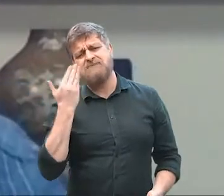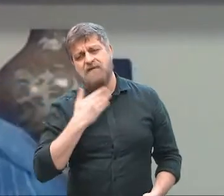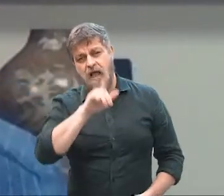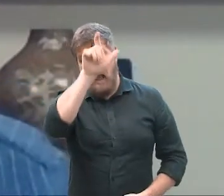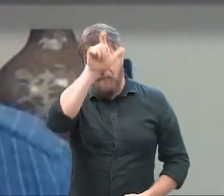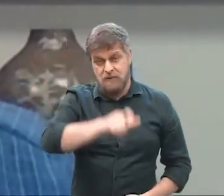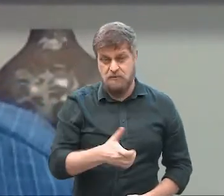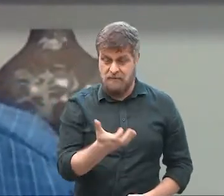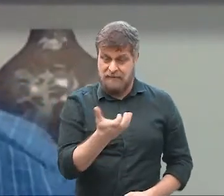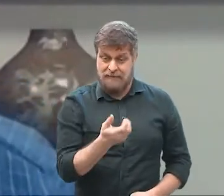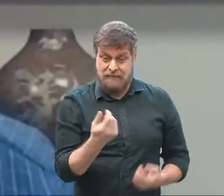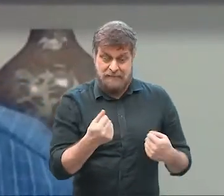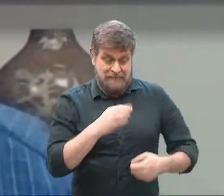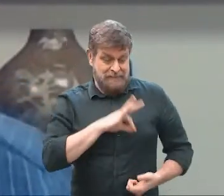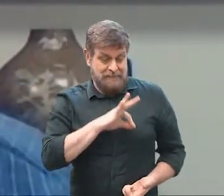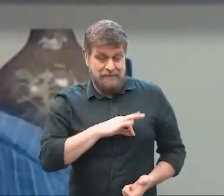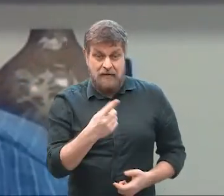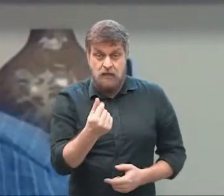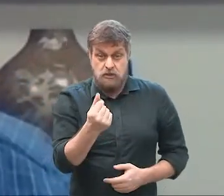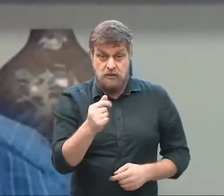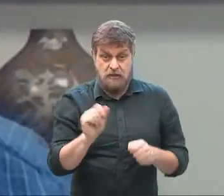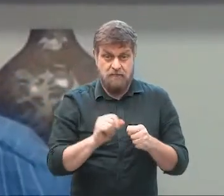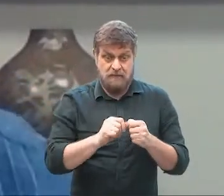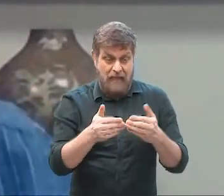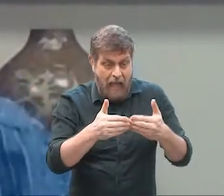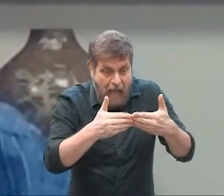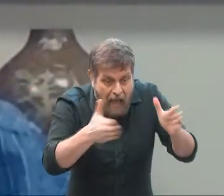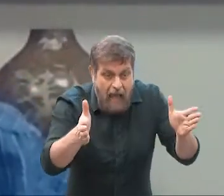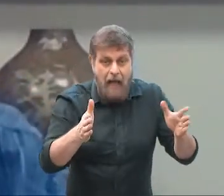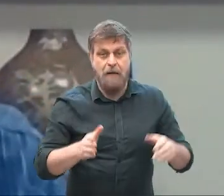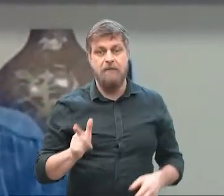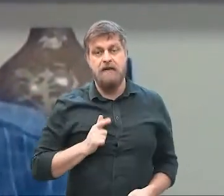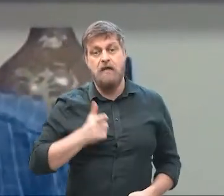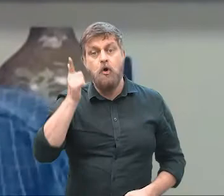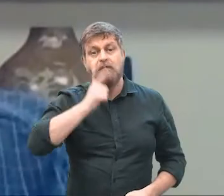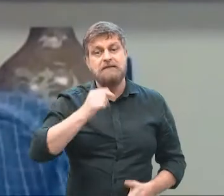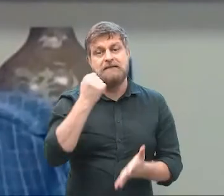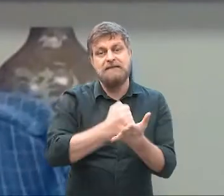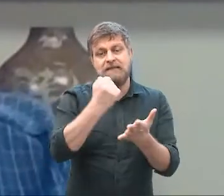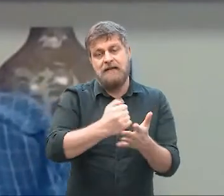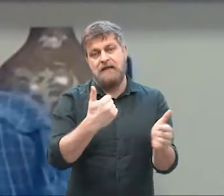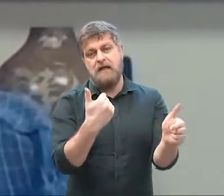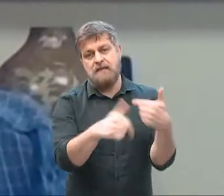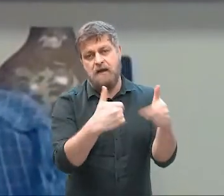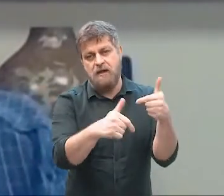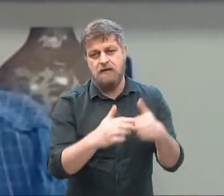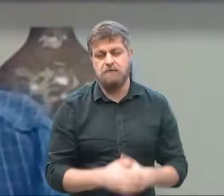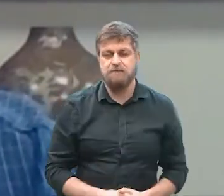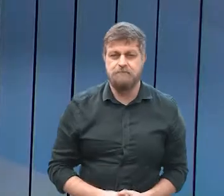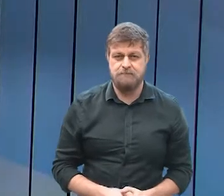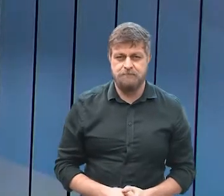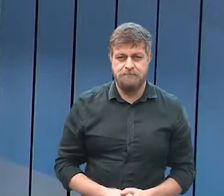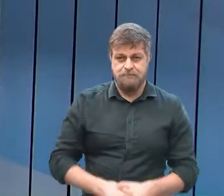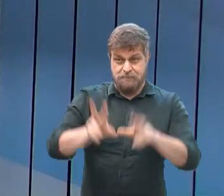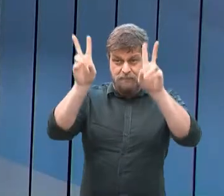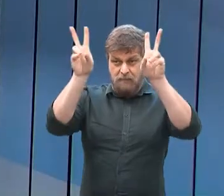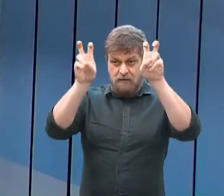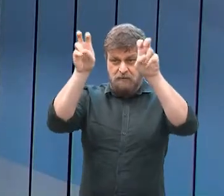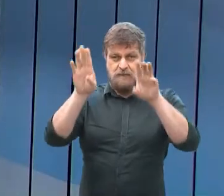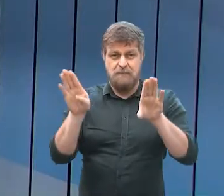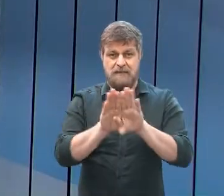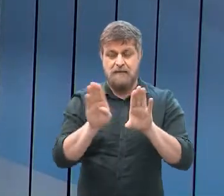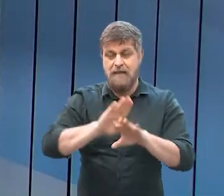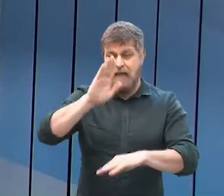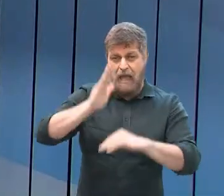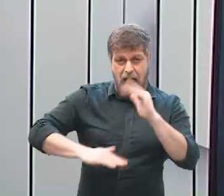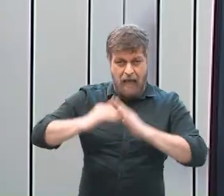quer explorar, facilitar a abertura do negócio para gerar emprego. A gente continua falando sobre a atividade